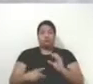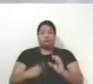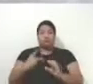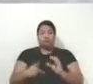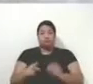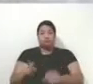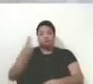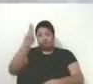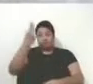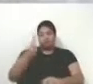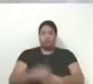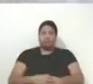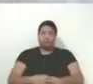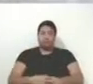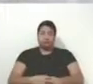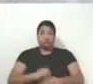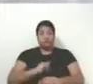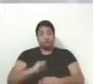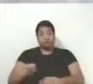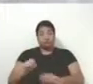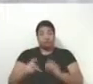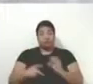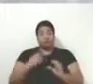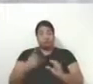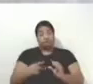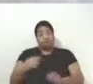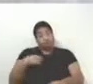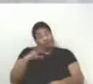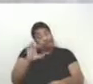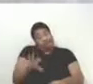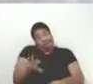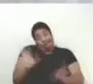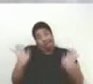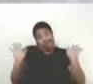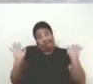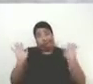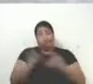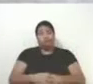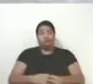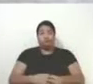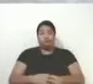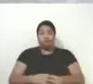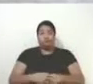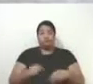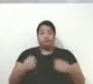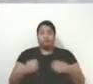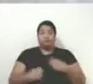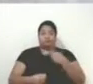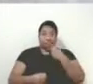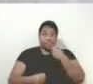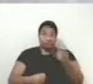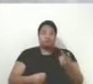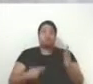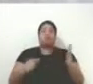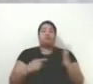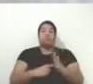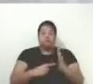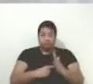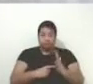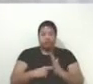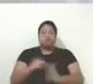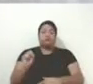Agora, se a Câmara faz isso, tem que falar, tem que denunciar, tem que apontar.